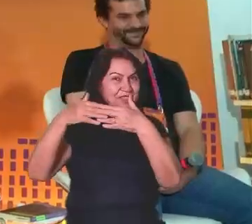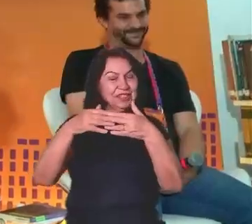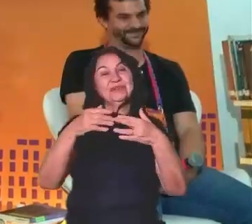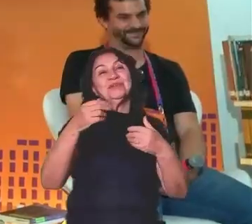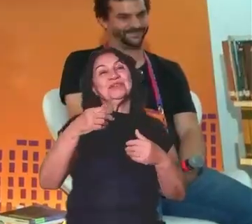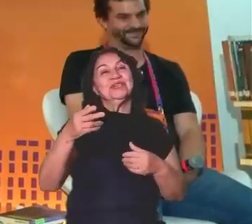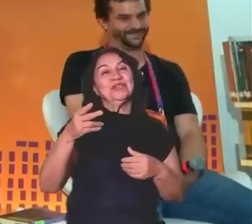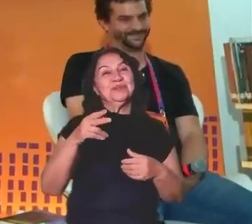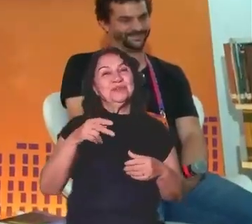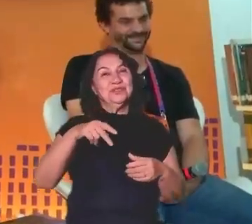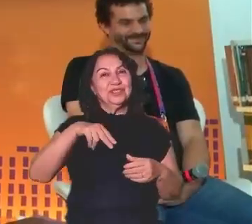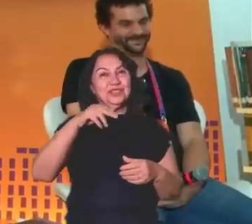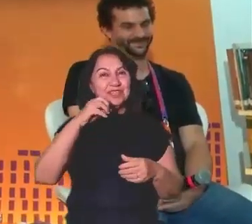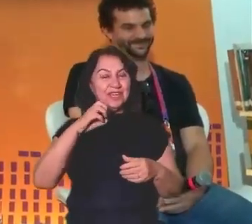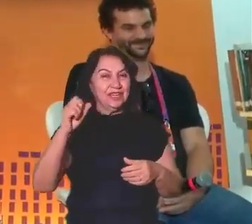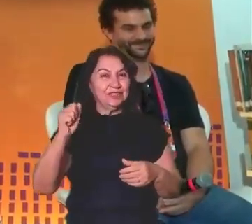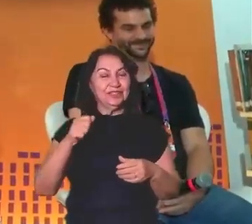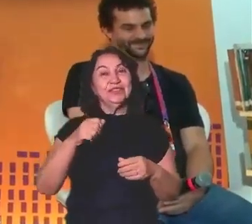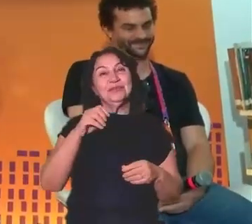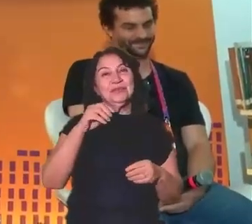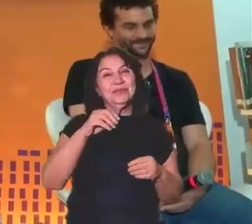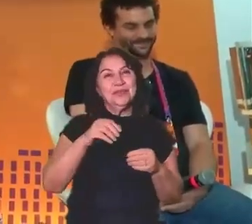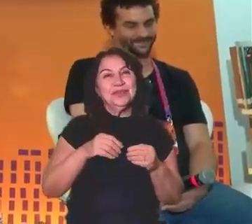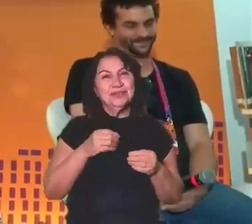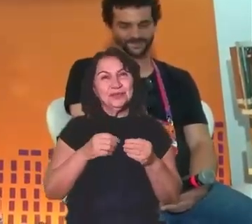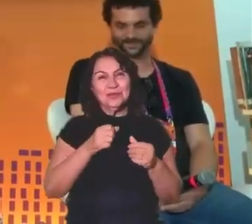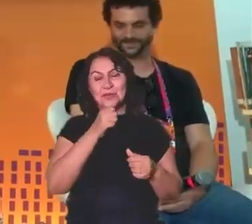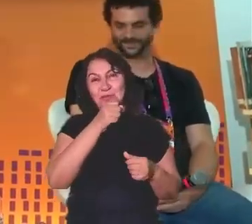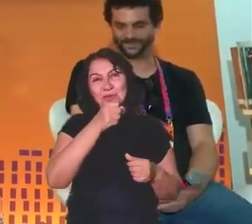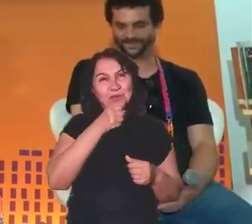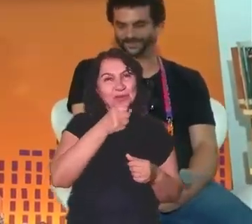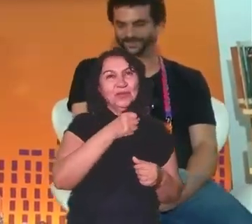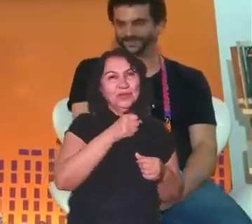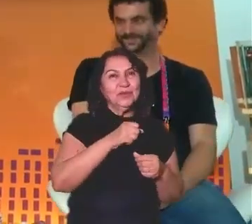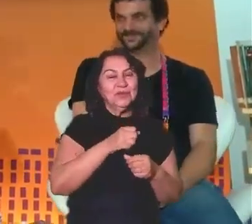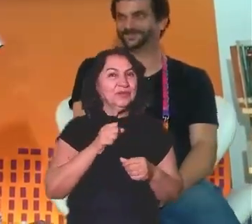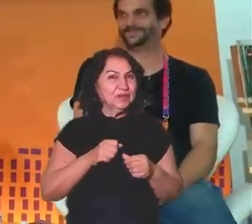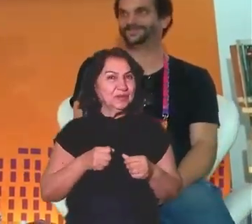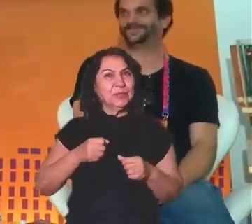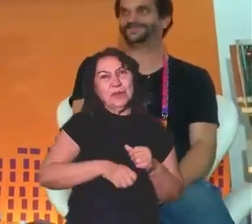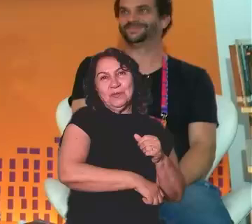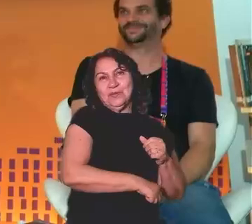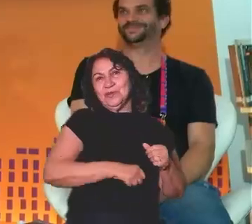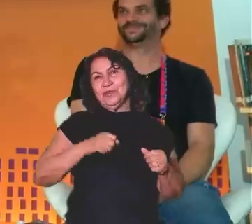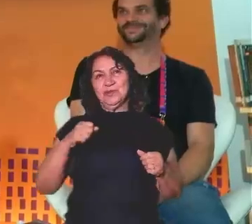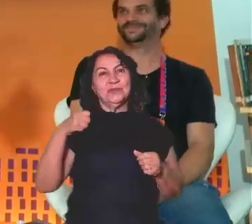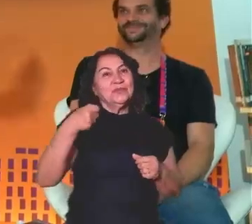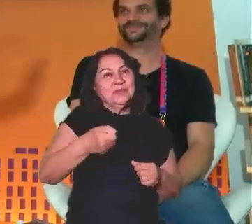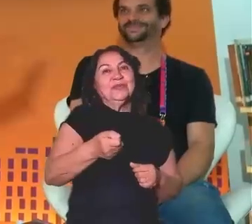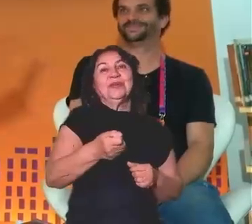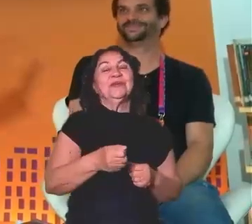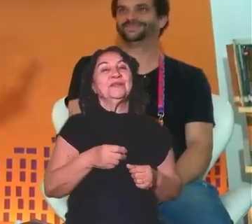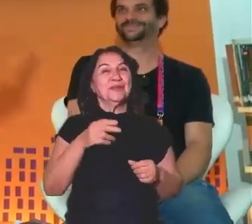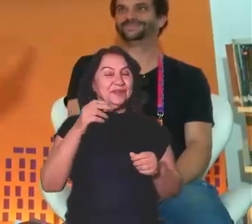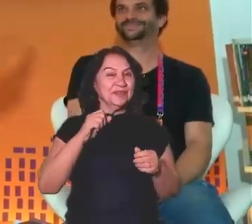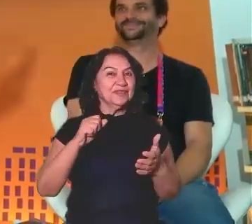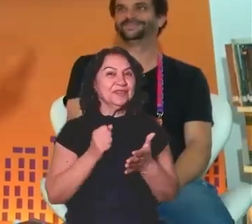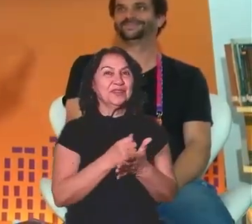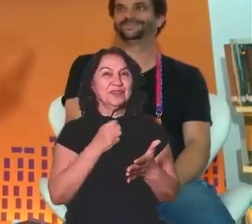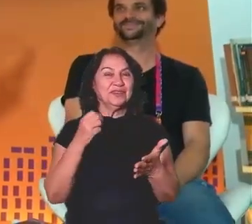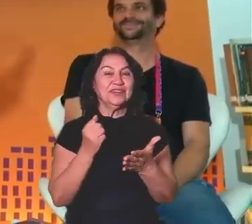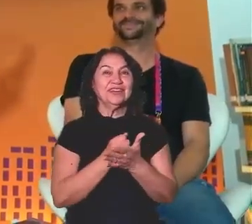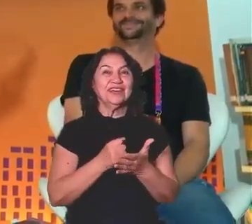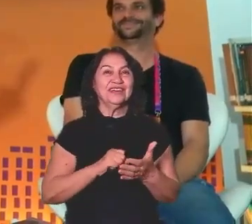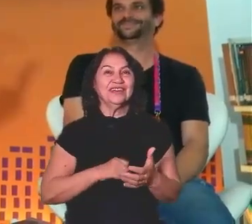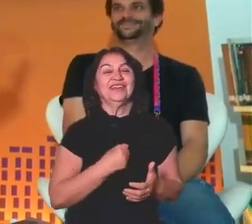chame de nerd, quantas vezes te tira da bad? Se eu tô com o microfone, isso aqui vira uma espada e eles acham que eu sou rebelde. É o que eu digo,